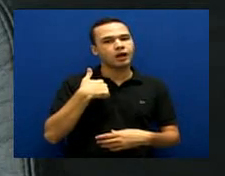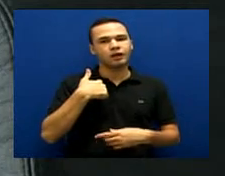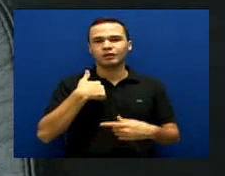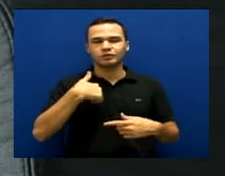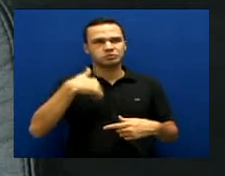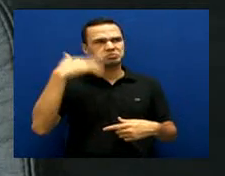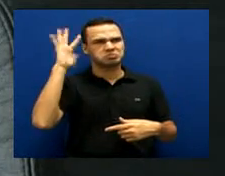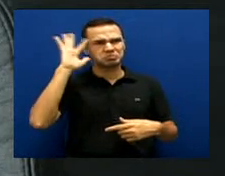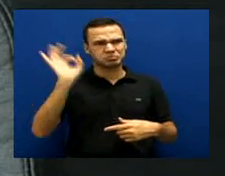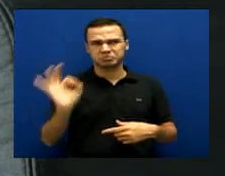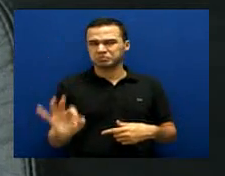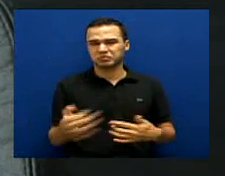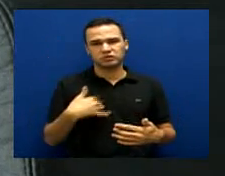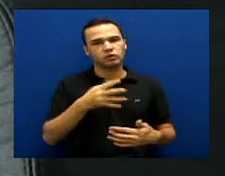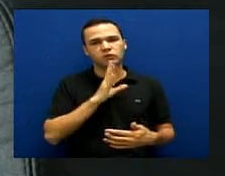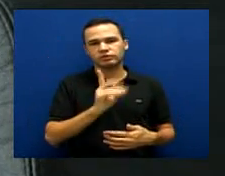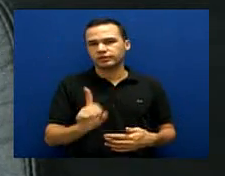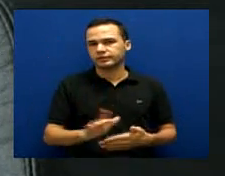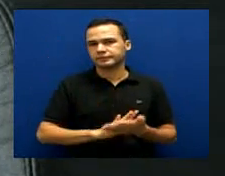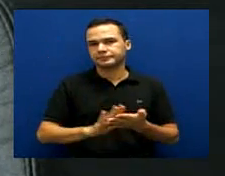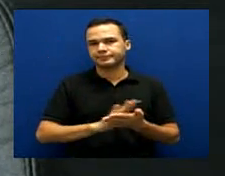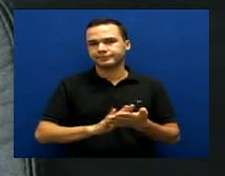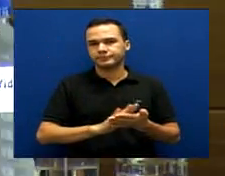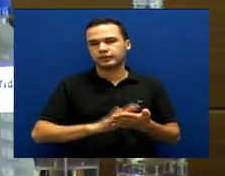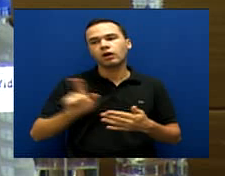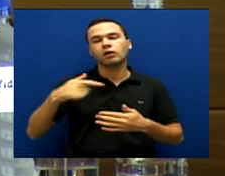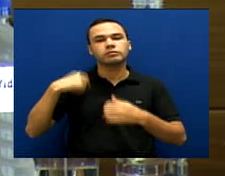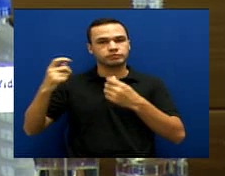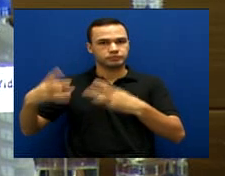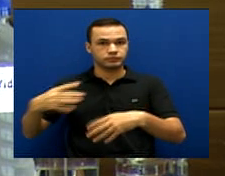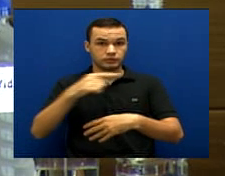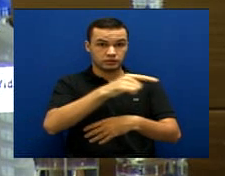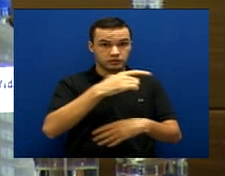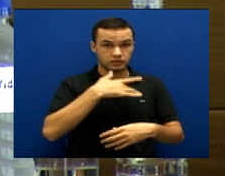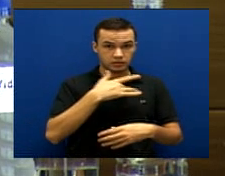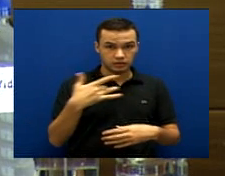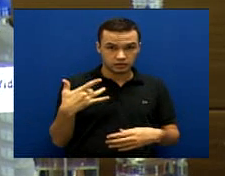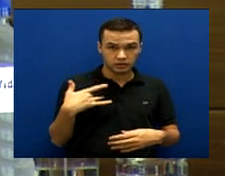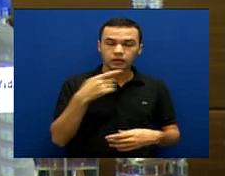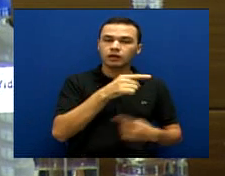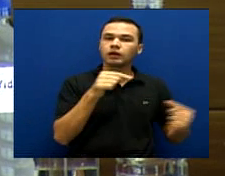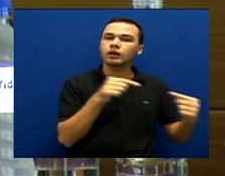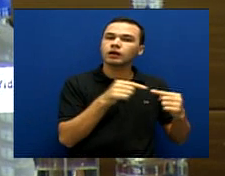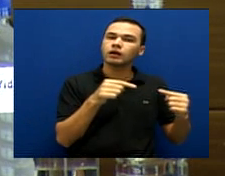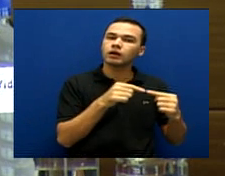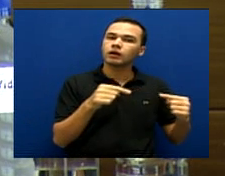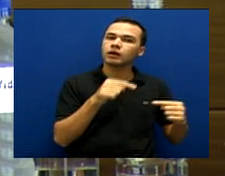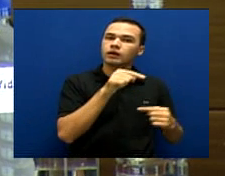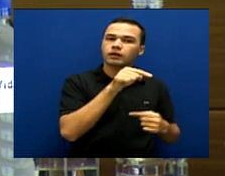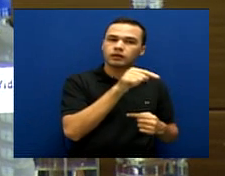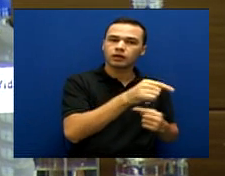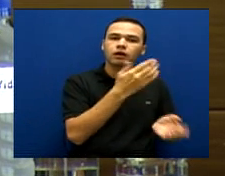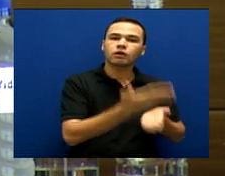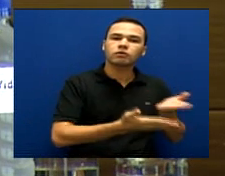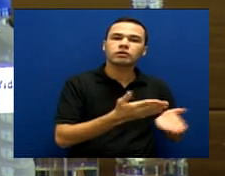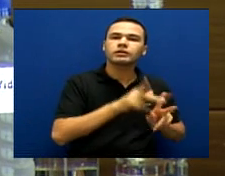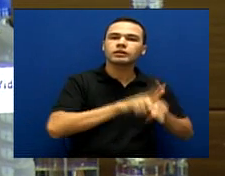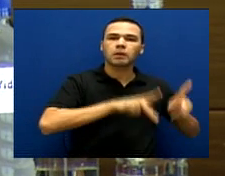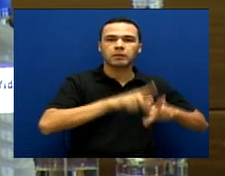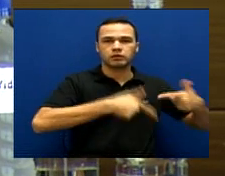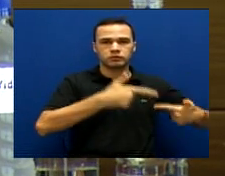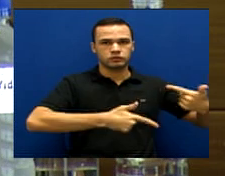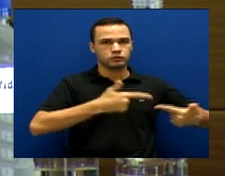então eu quero entender o que sou para esquecer a senhora neste caso aqui a saúde se refere à saúde previdência funcionário